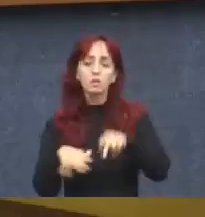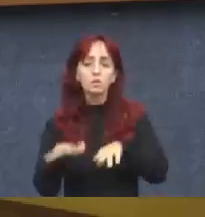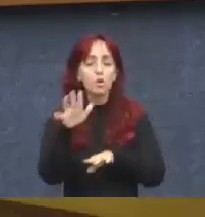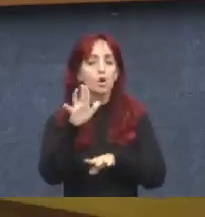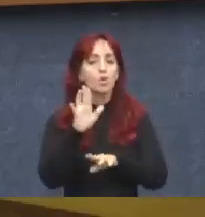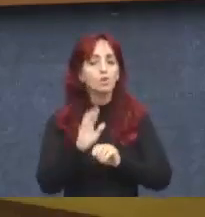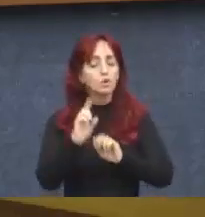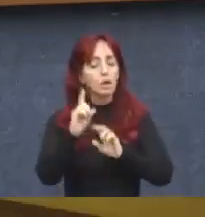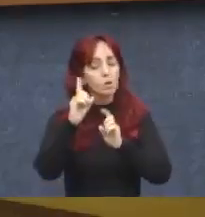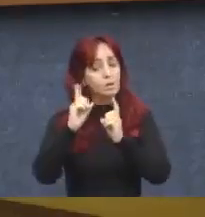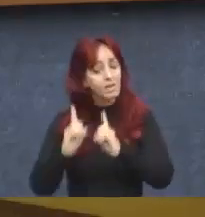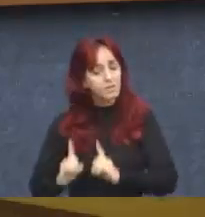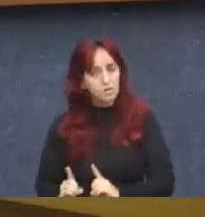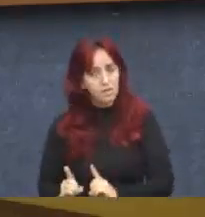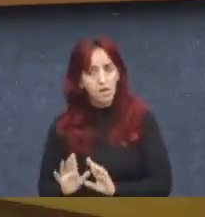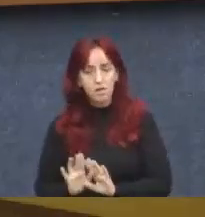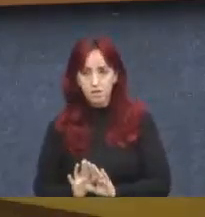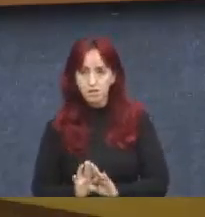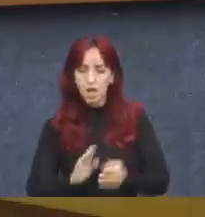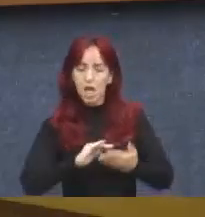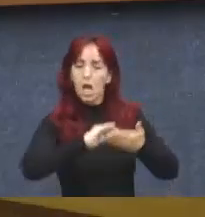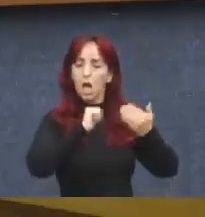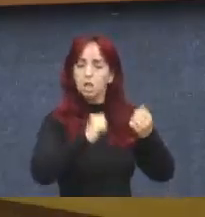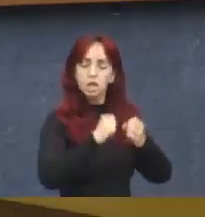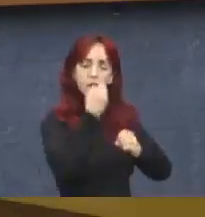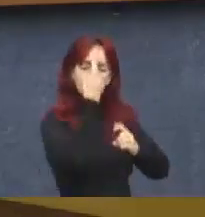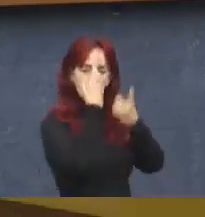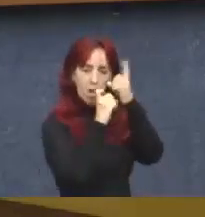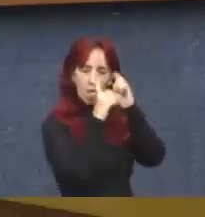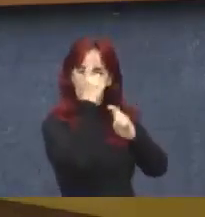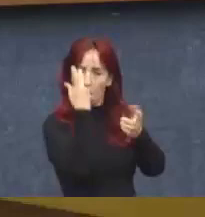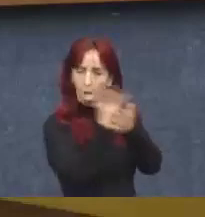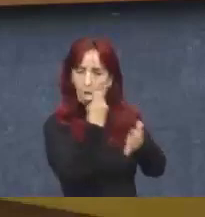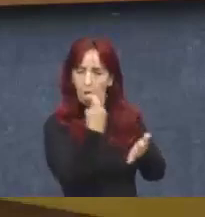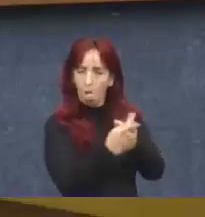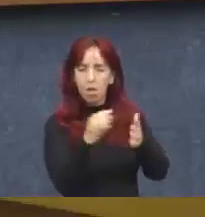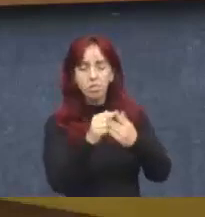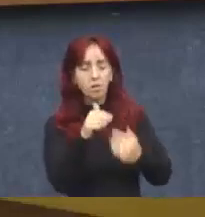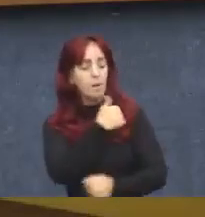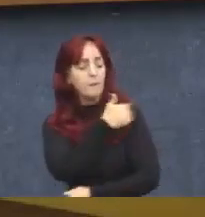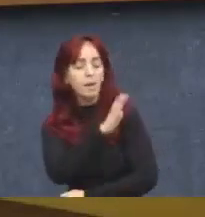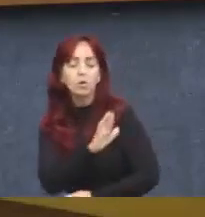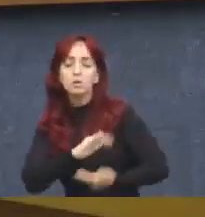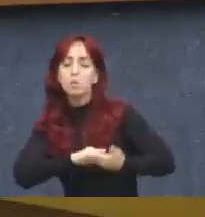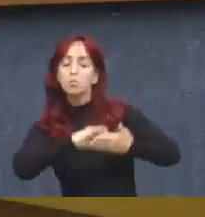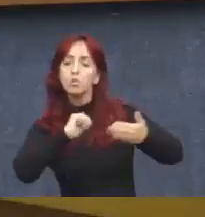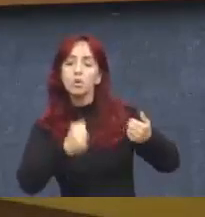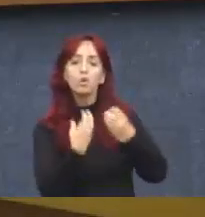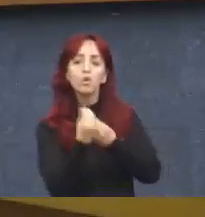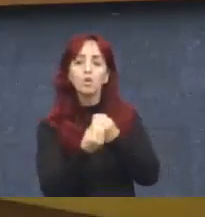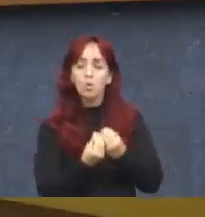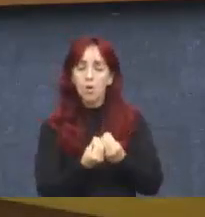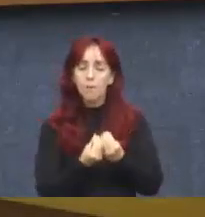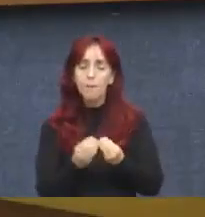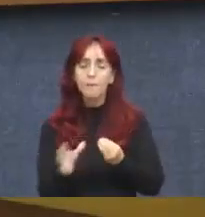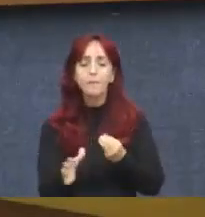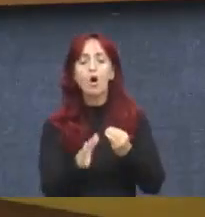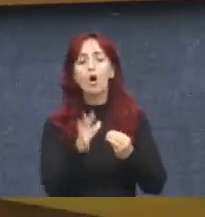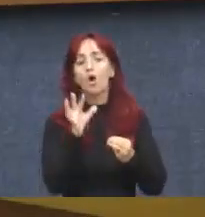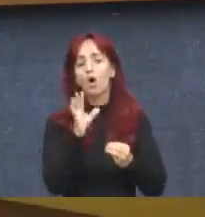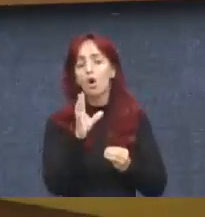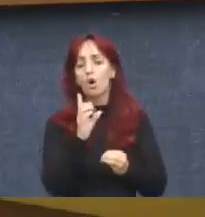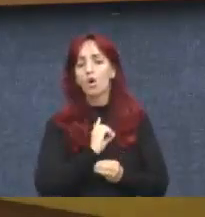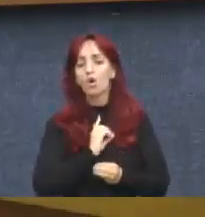deficiência, retirando expressões inadequadas e preconceituosas como portador, que